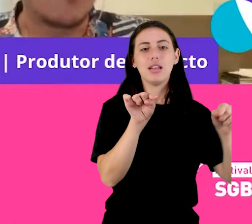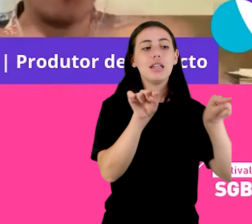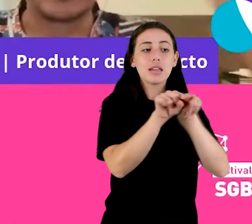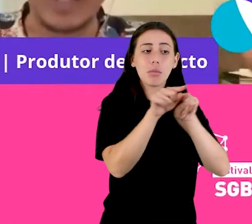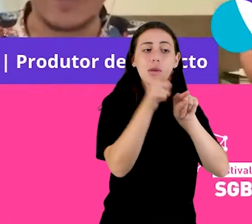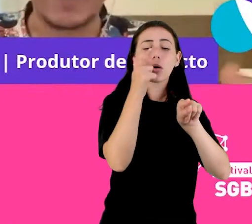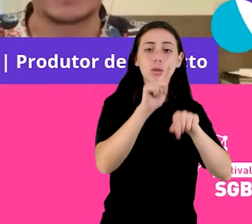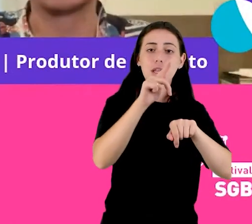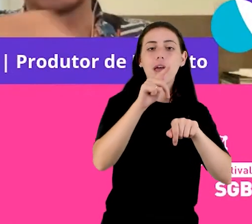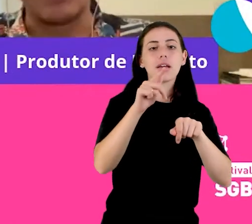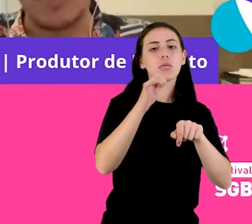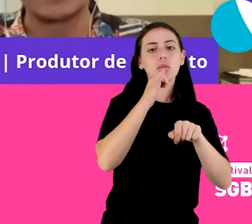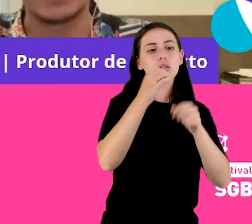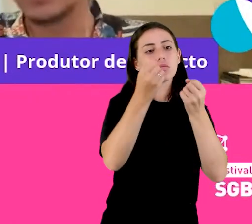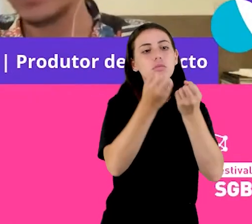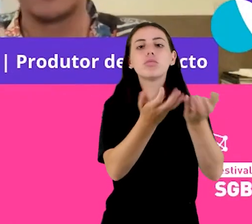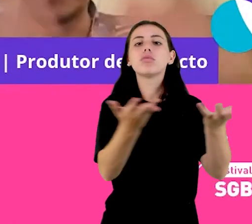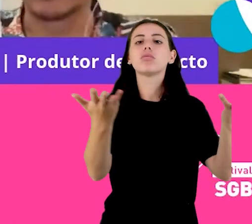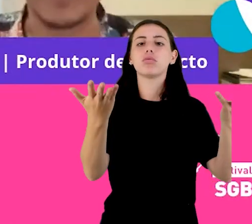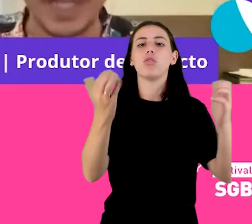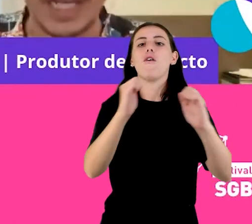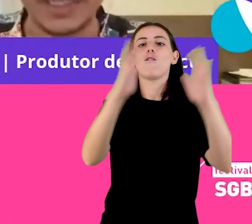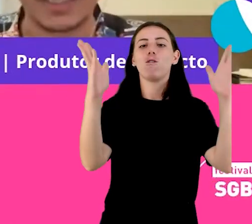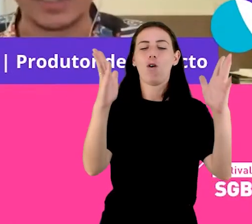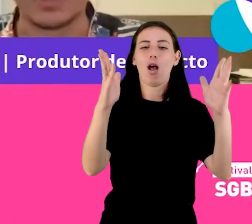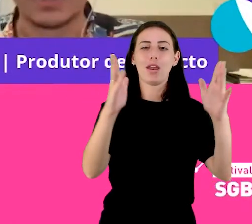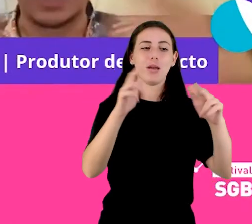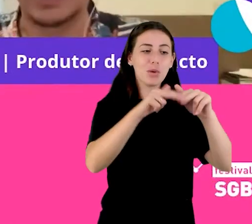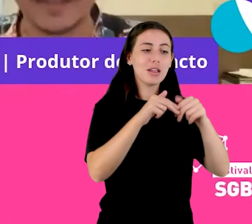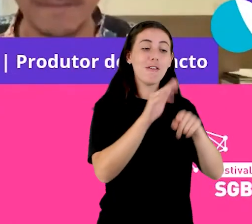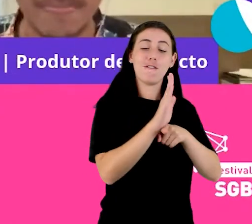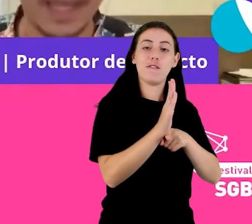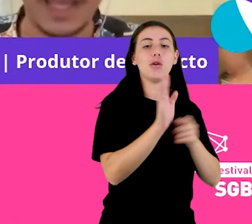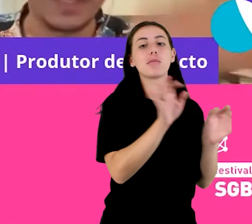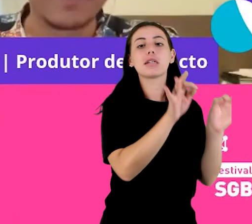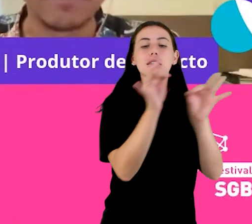repente não é o público que vai levar, mas é a discussão que começa ali, ganha uma repercussão midiática, sei lá,